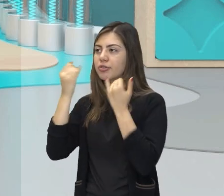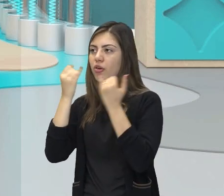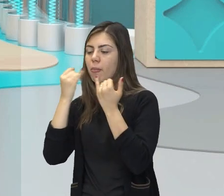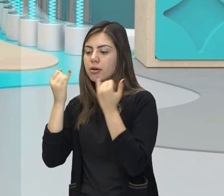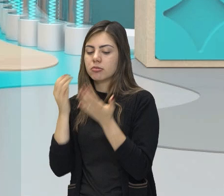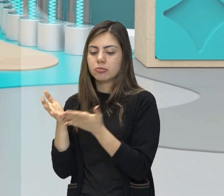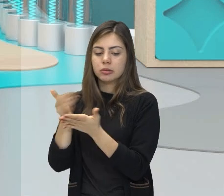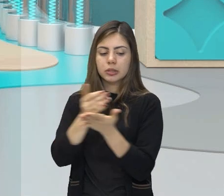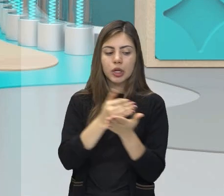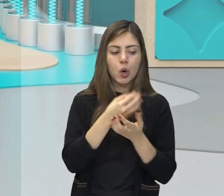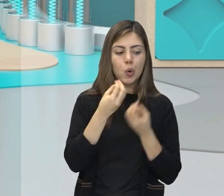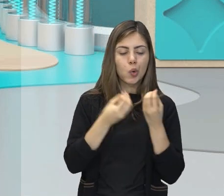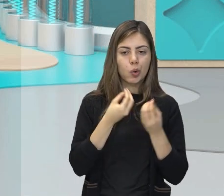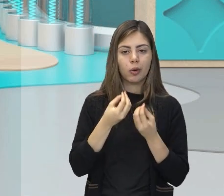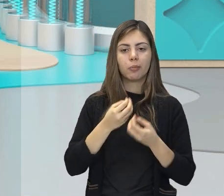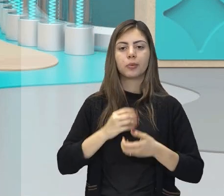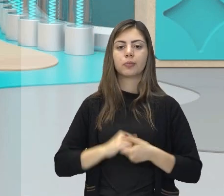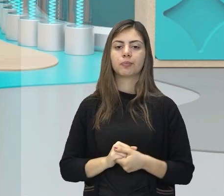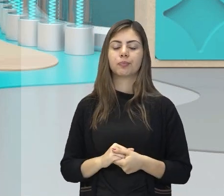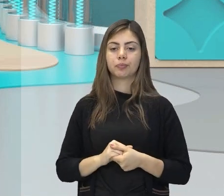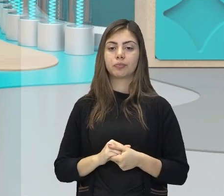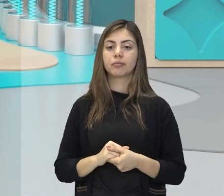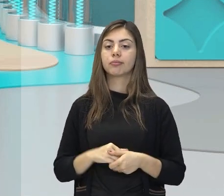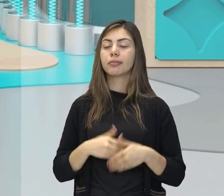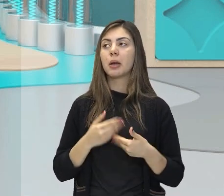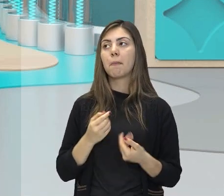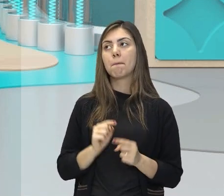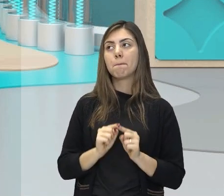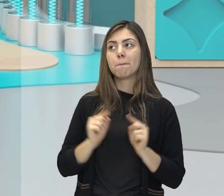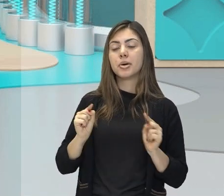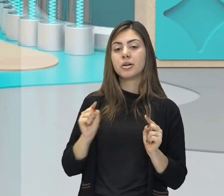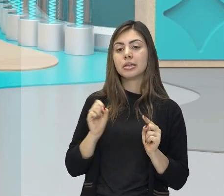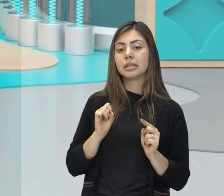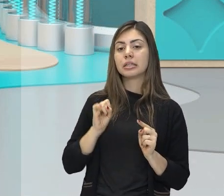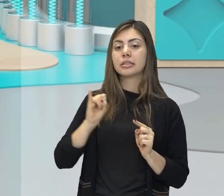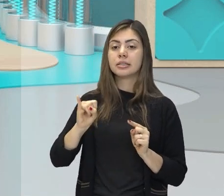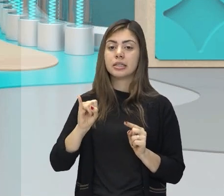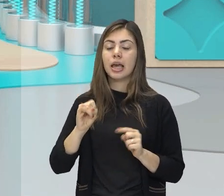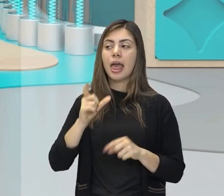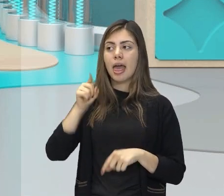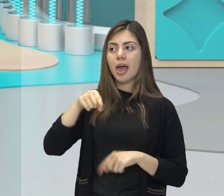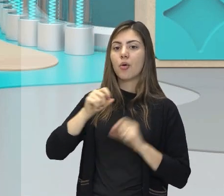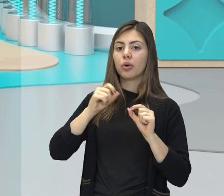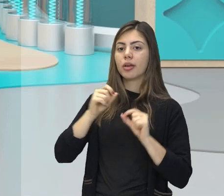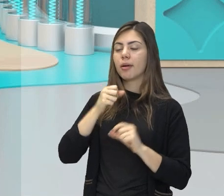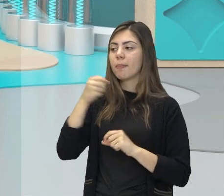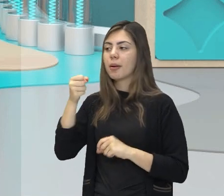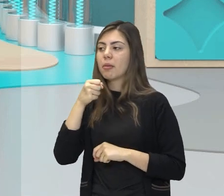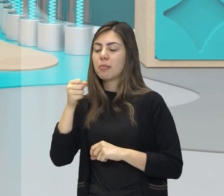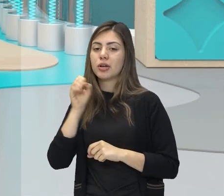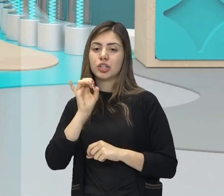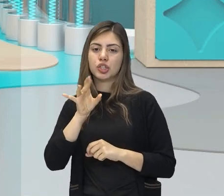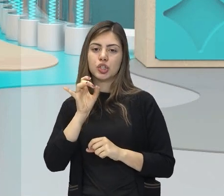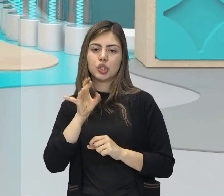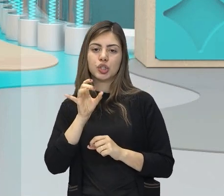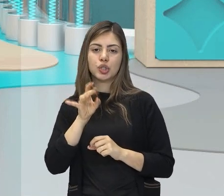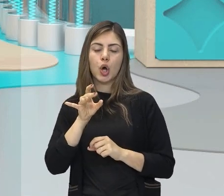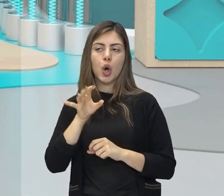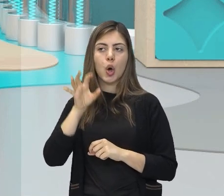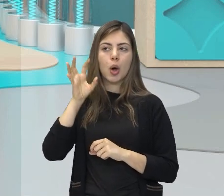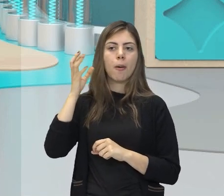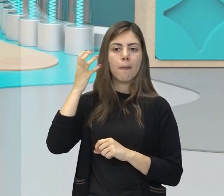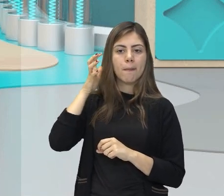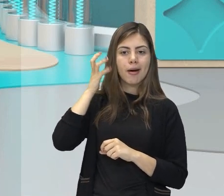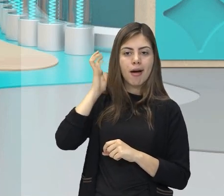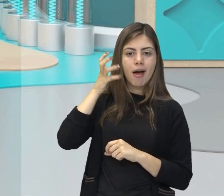esse item pode ser desconsiderado se for um caso de uma entrevista que vai ser publicada apenas na forma do áudio. Por quê? Se